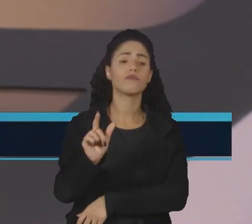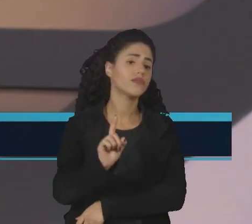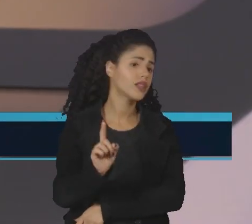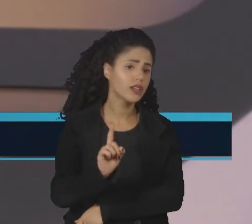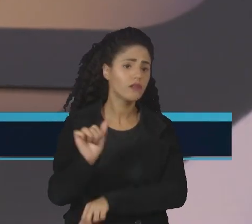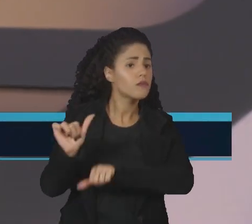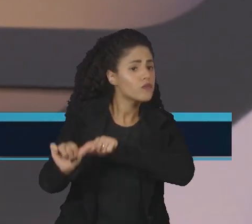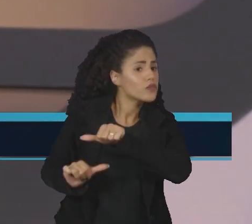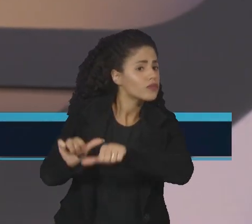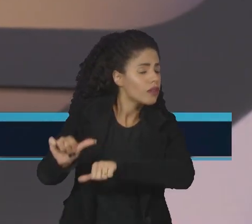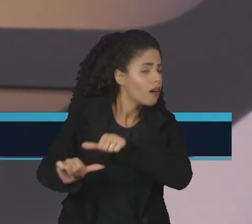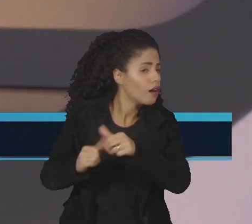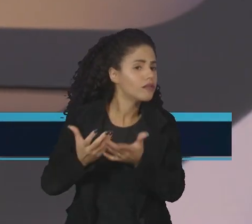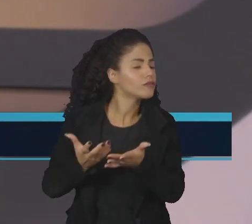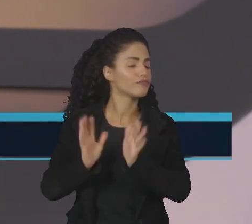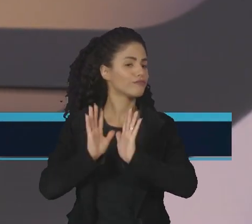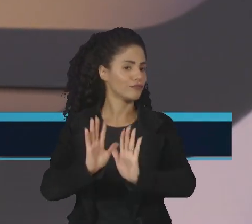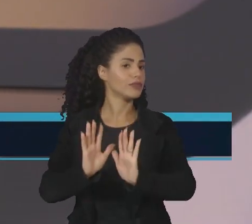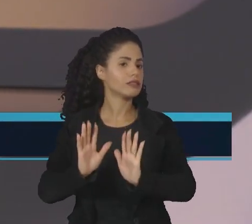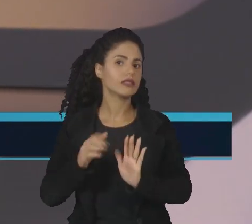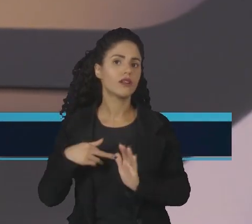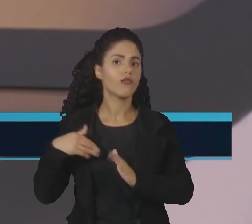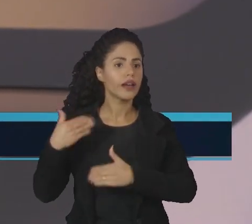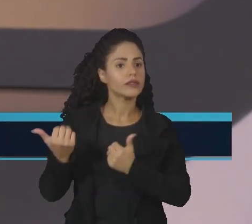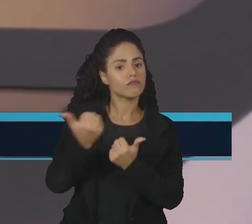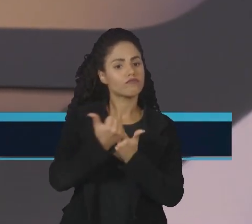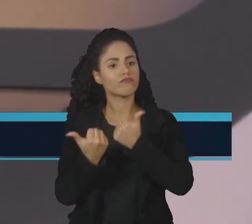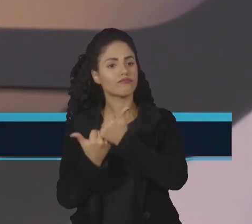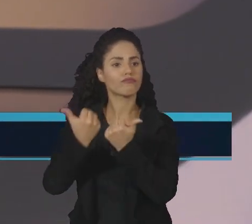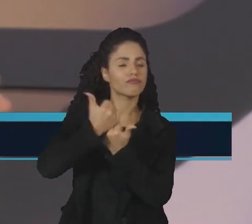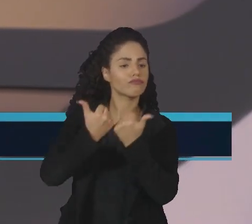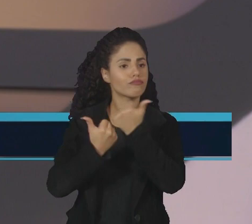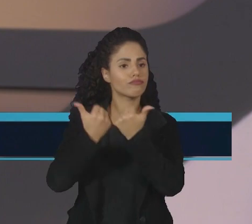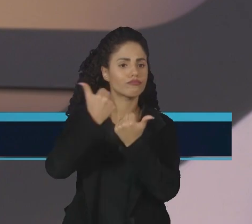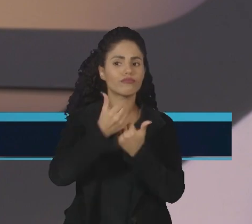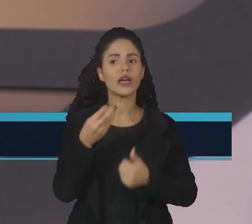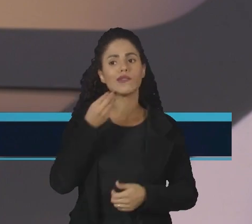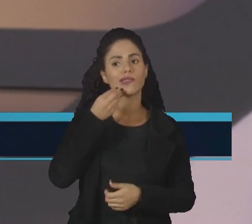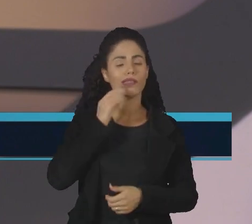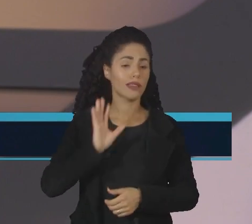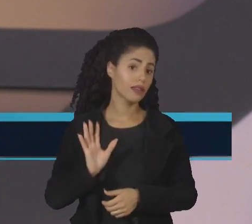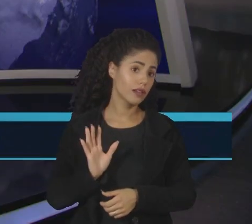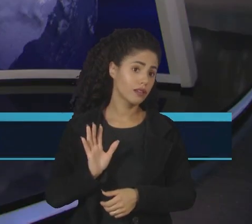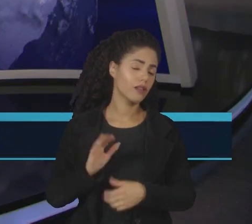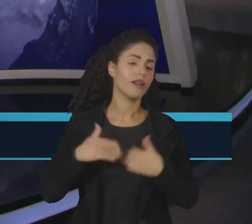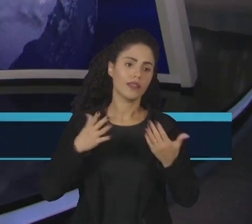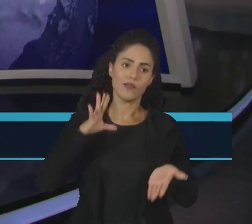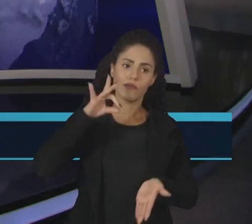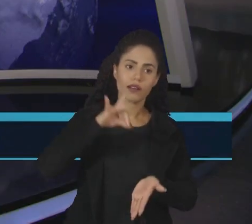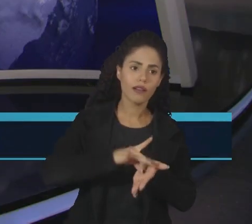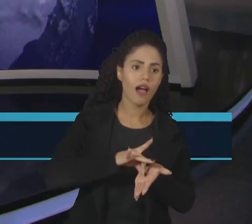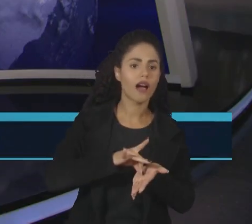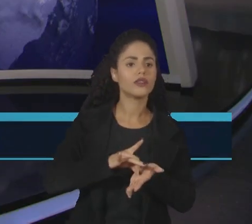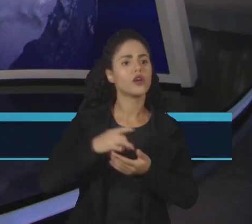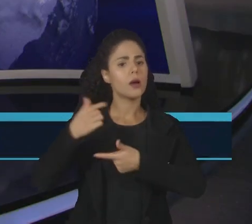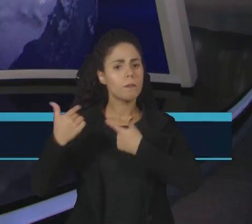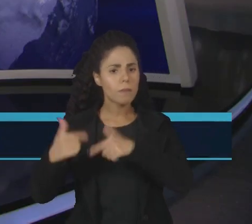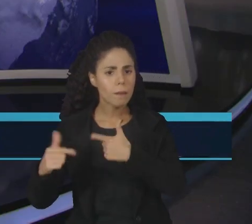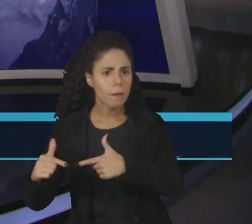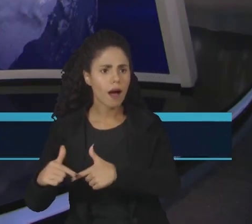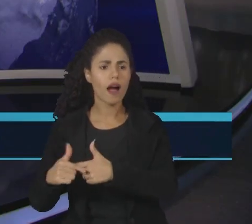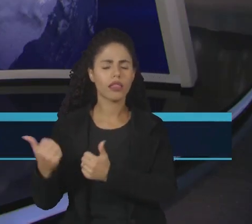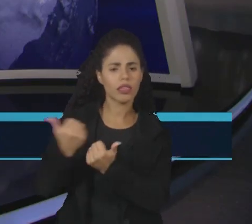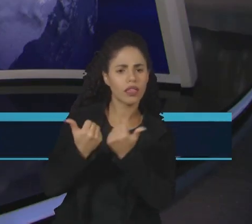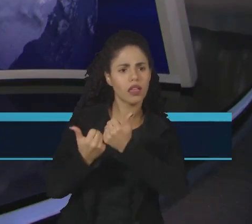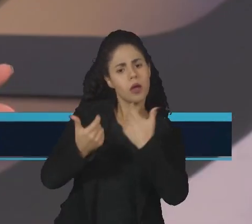é uma alternativa. Então, é pulando de trampo em trampo, né? De corre em corre. Então, na verdade, você sai de um trampo procurando para fazer um corre no